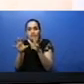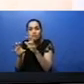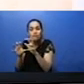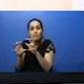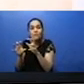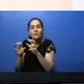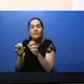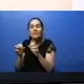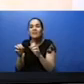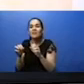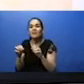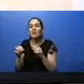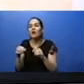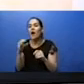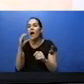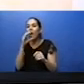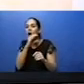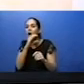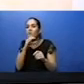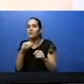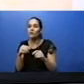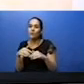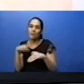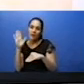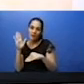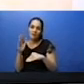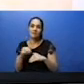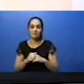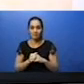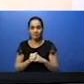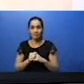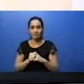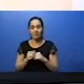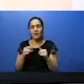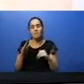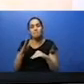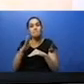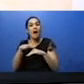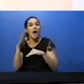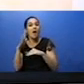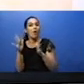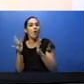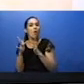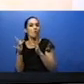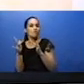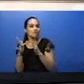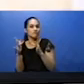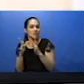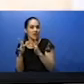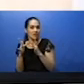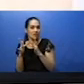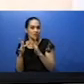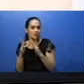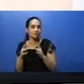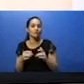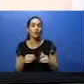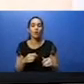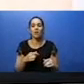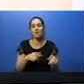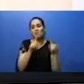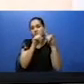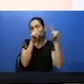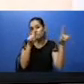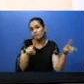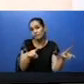parte interna, porque existe uma superfície de contato maior, o que não ocorreria se o cubo estivesse